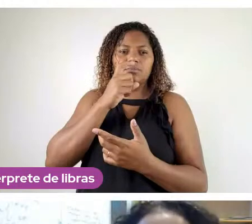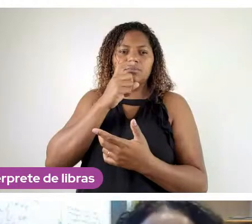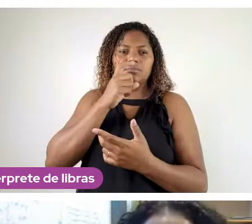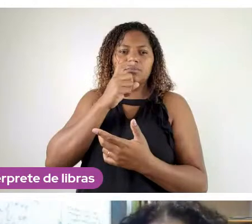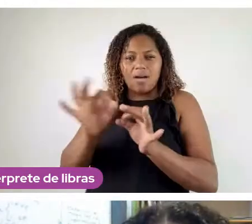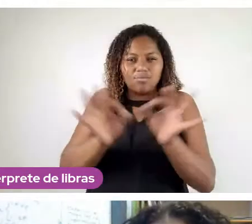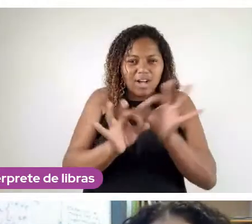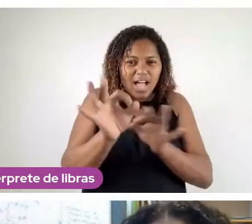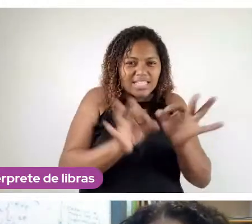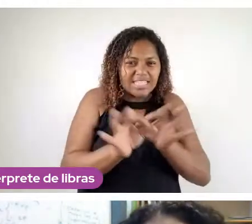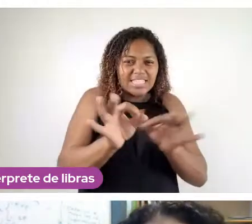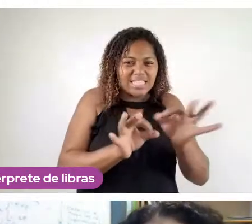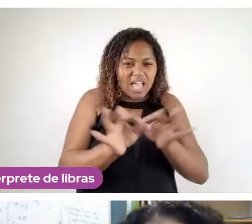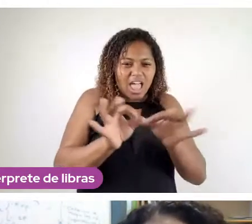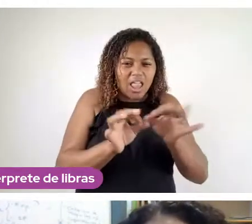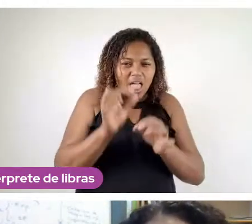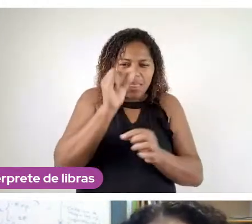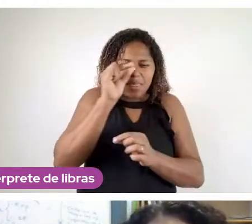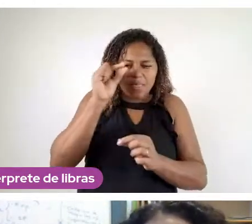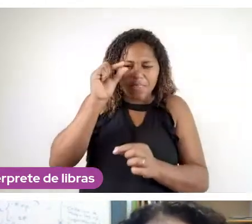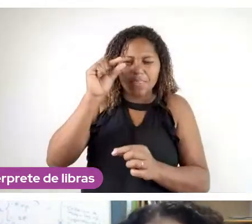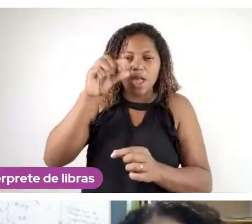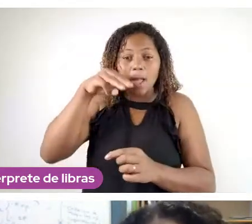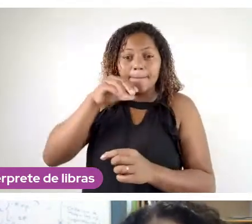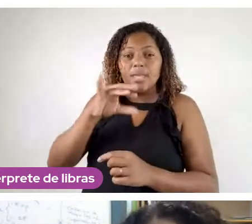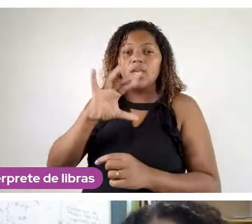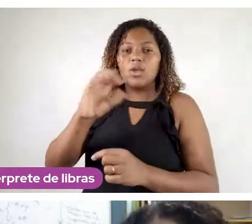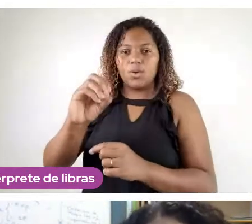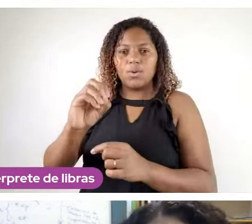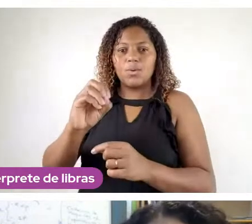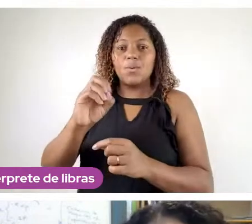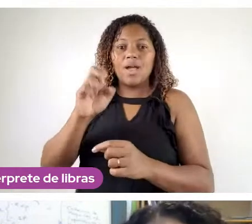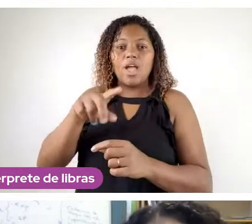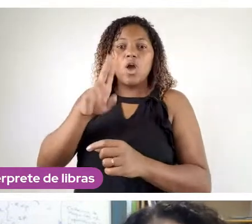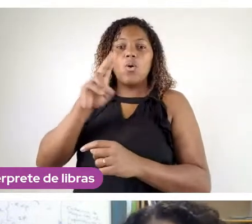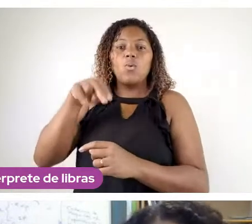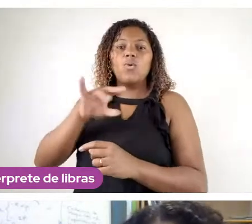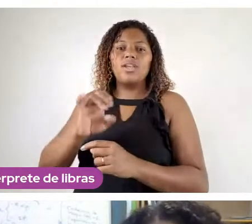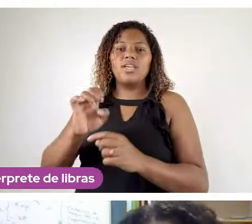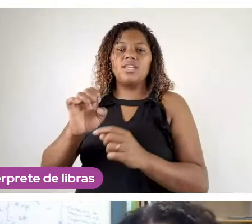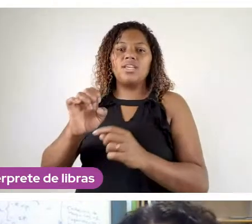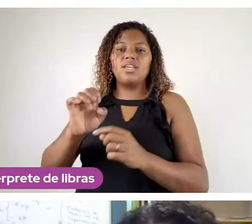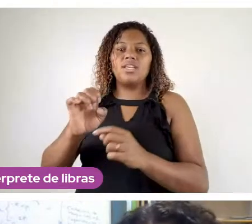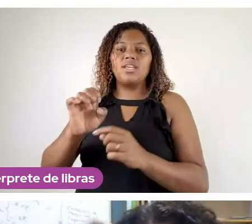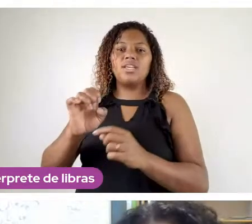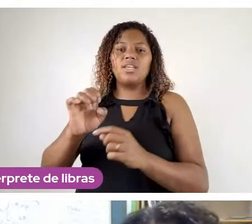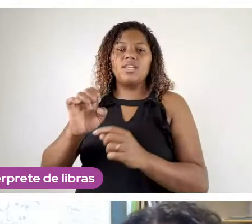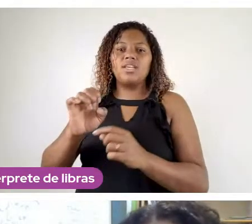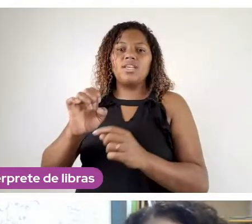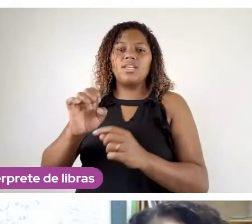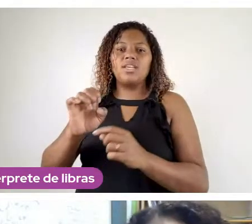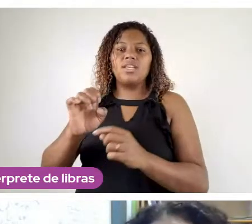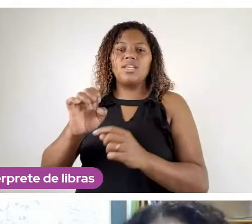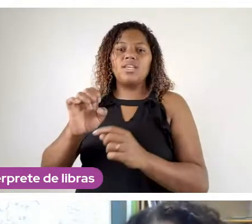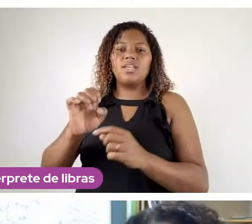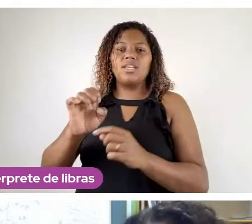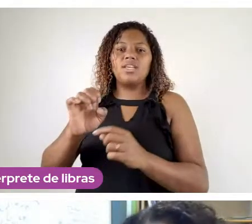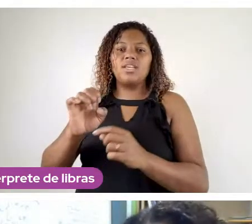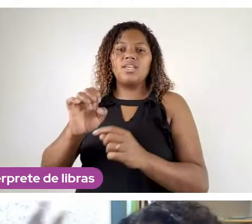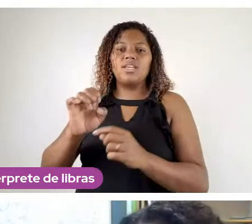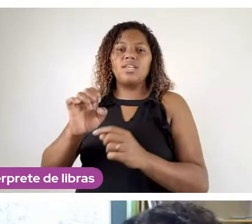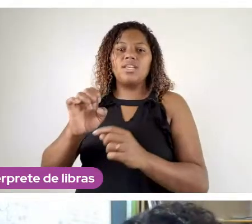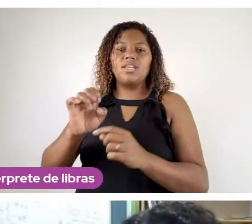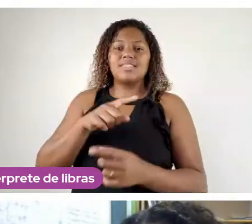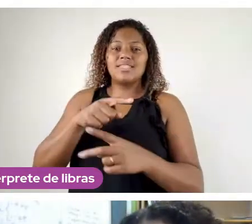mas os organismos que formam essas florações são unicelulares. E uma célula se divide em duas, essas duas